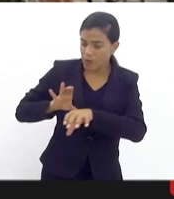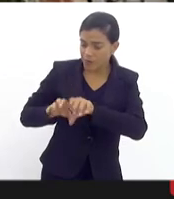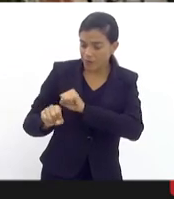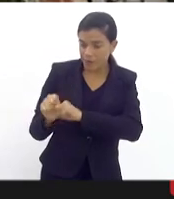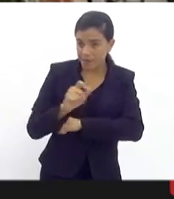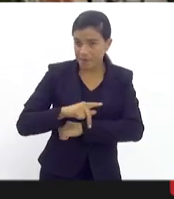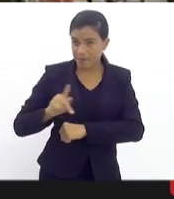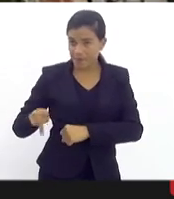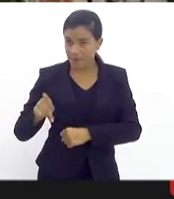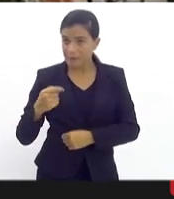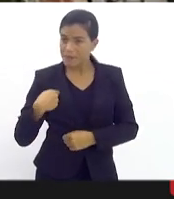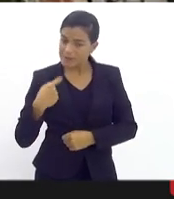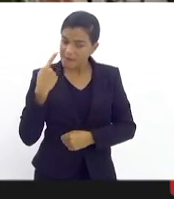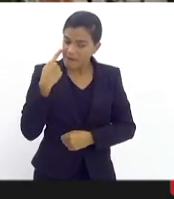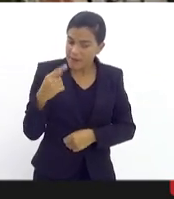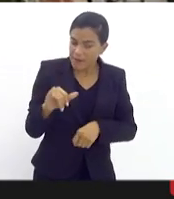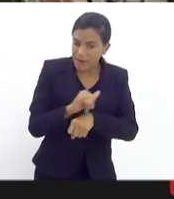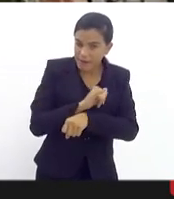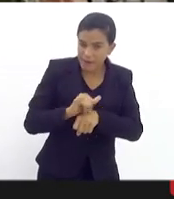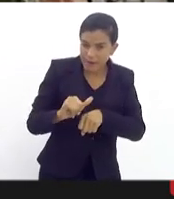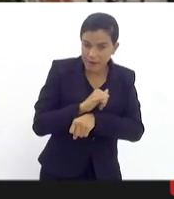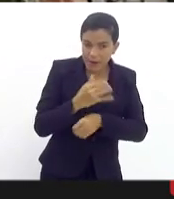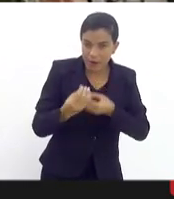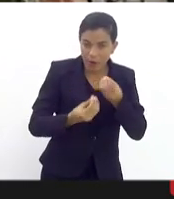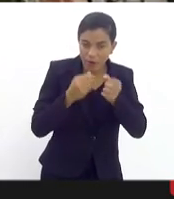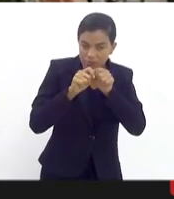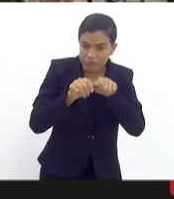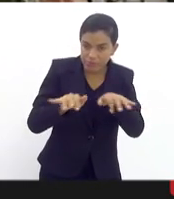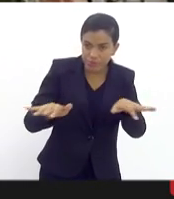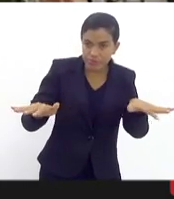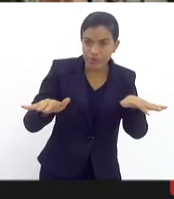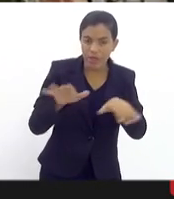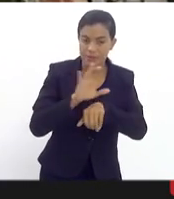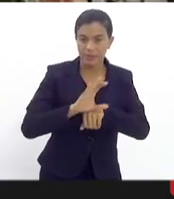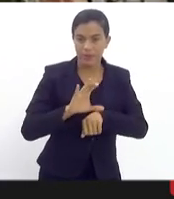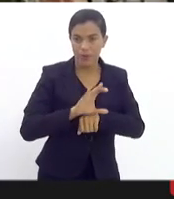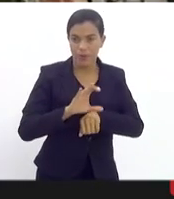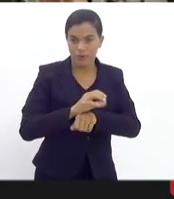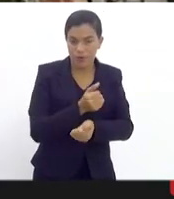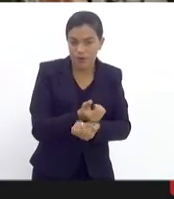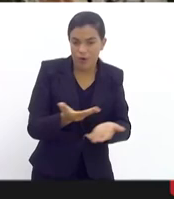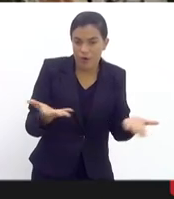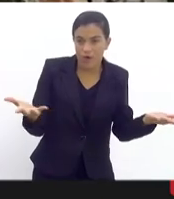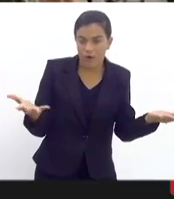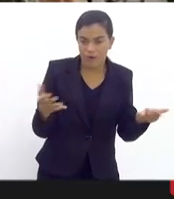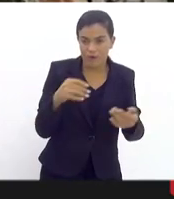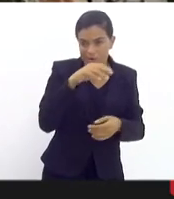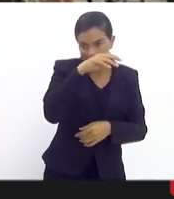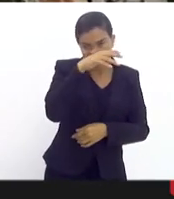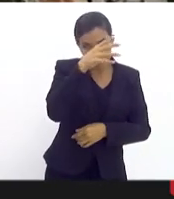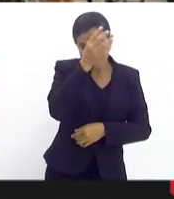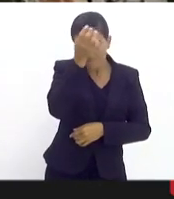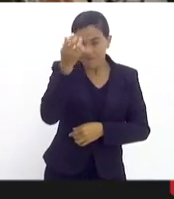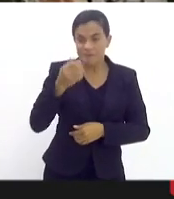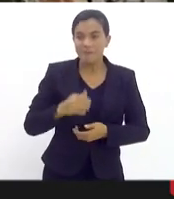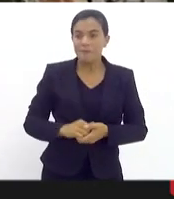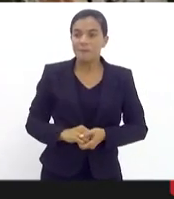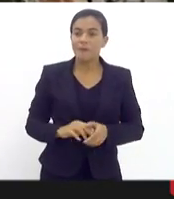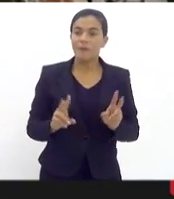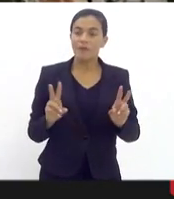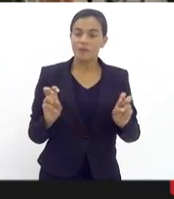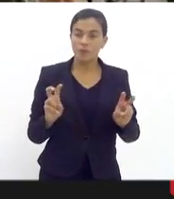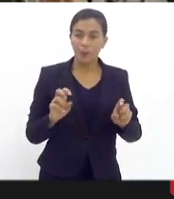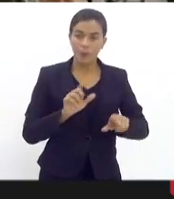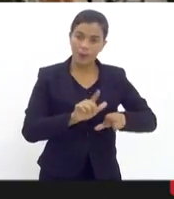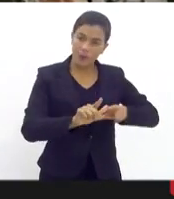a gente vai ter que ver também uma forma de expandir esse curso no Brasil. Sobre o trabalho